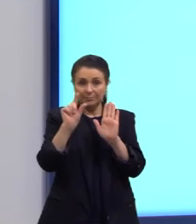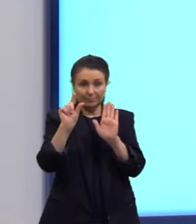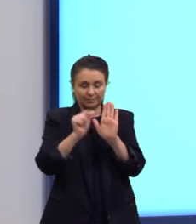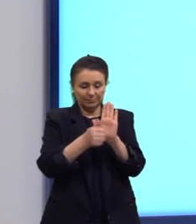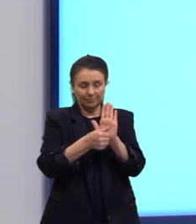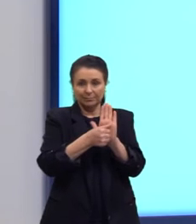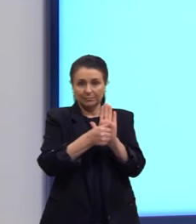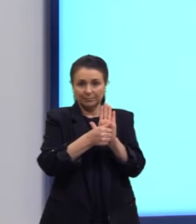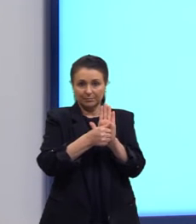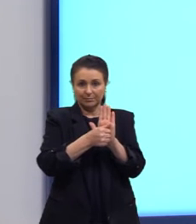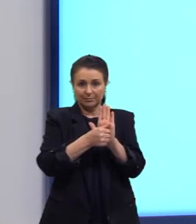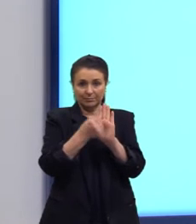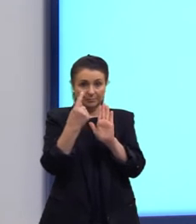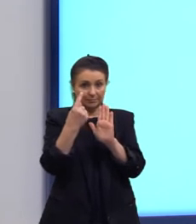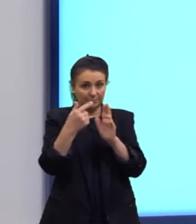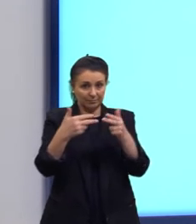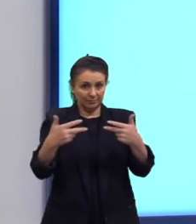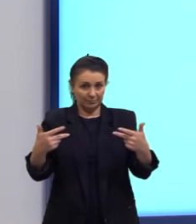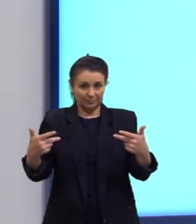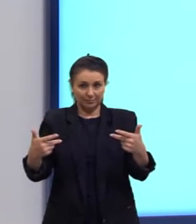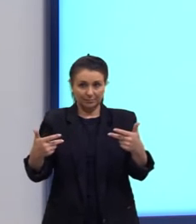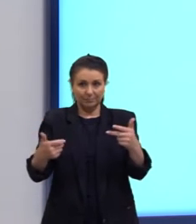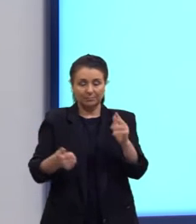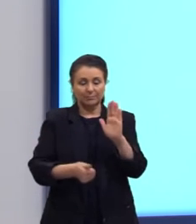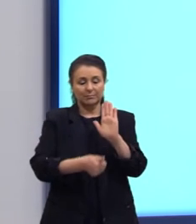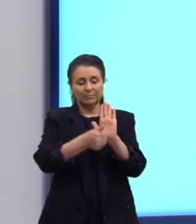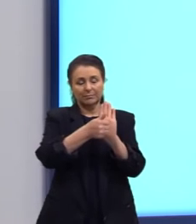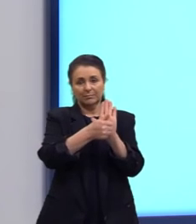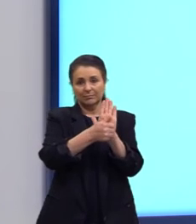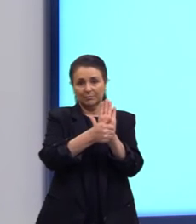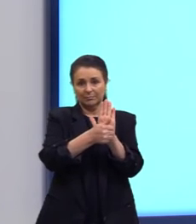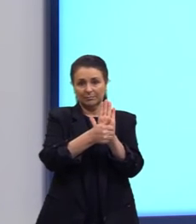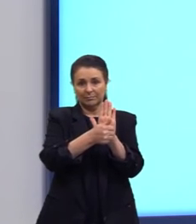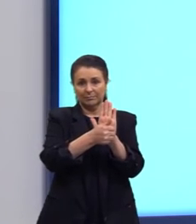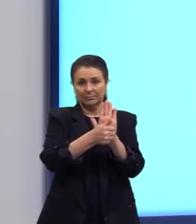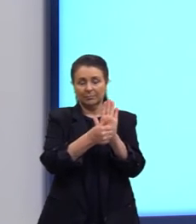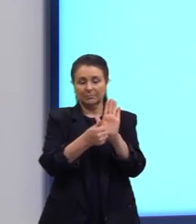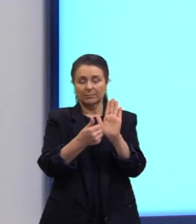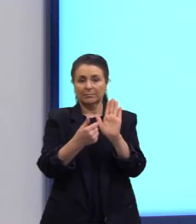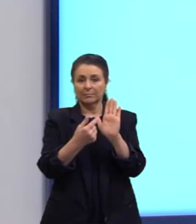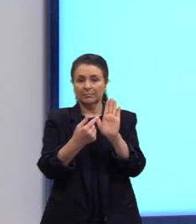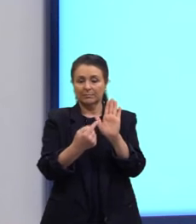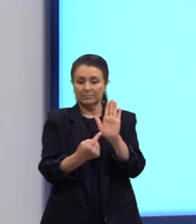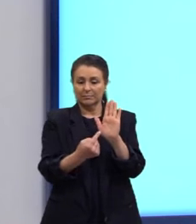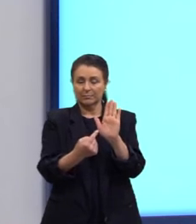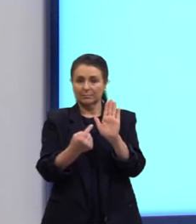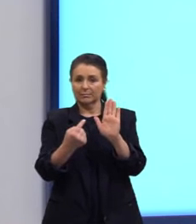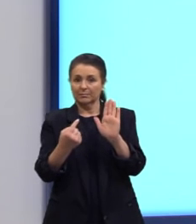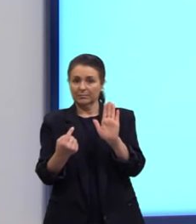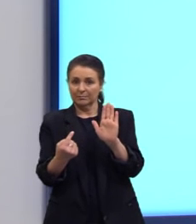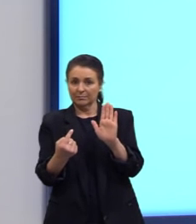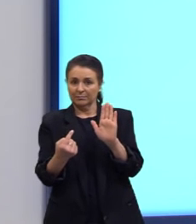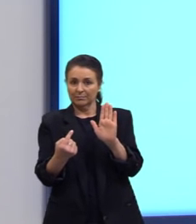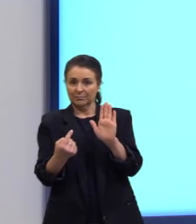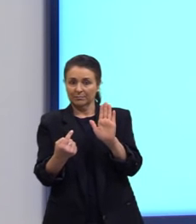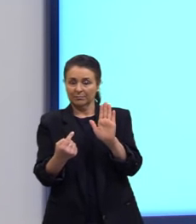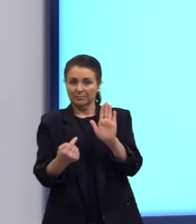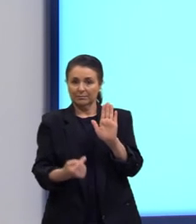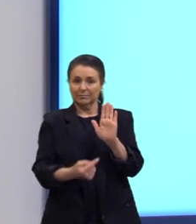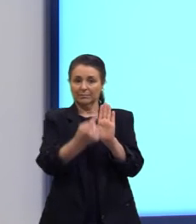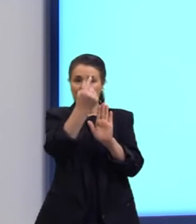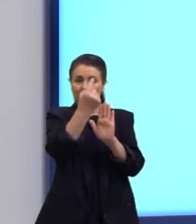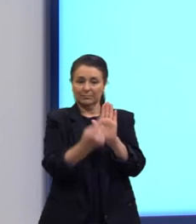a gente tá falando de um elemento e é o elemento então um e um linha um coluna um nós vamos